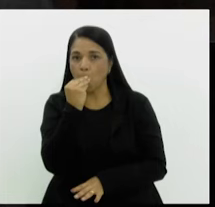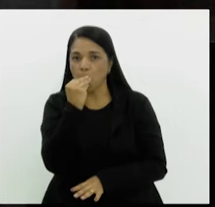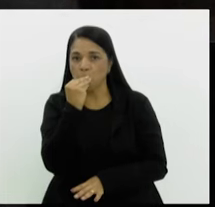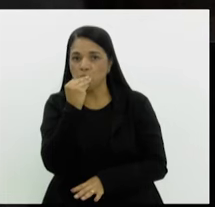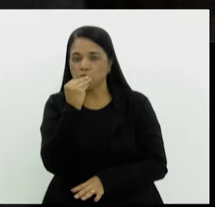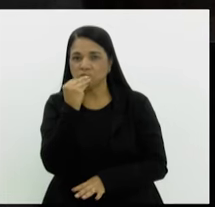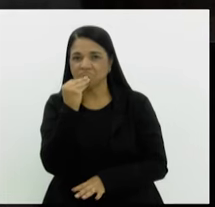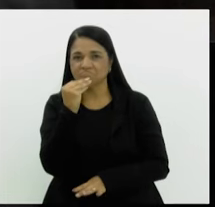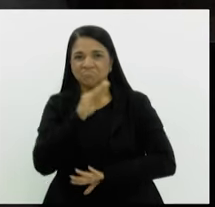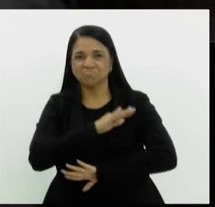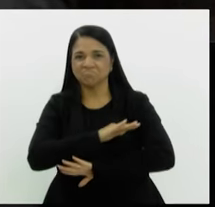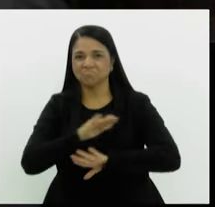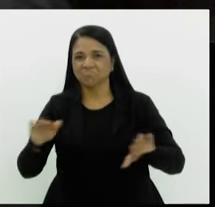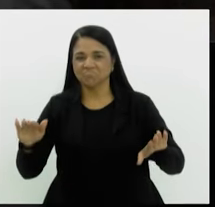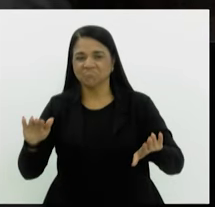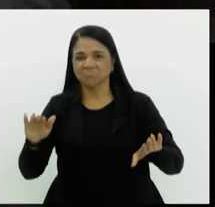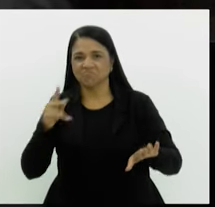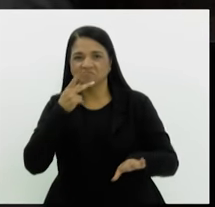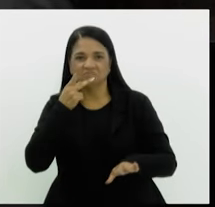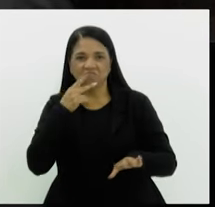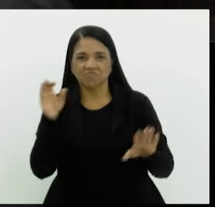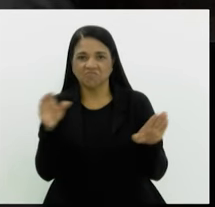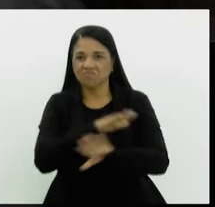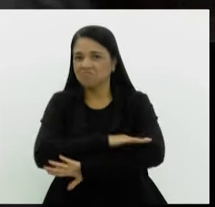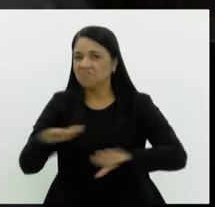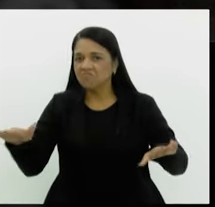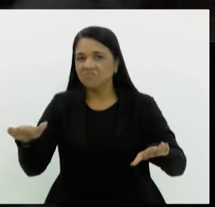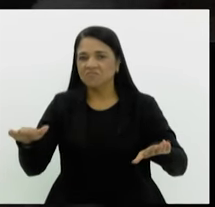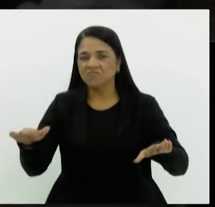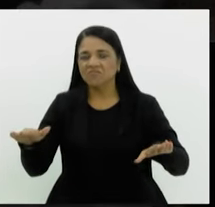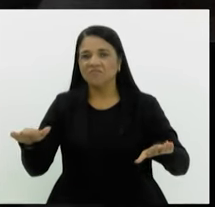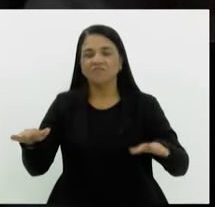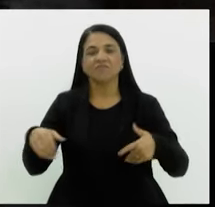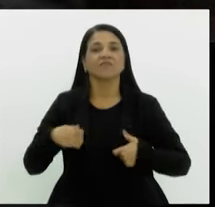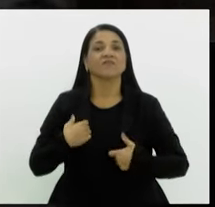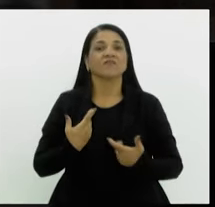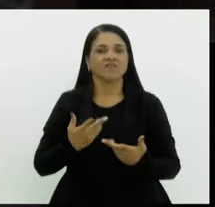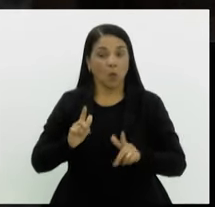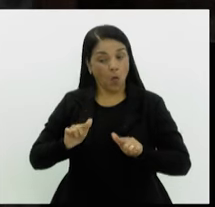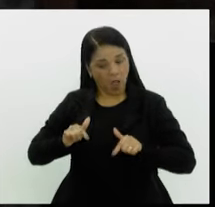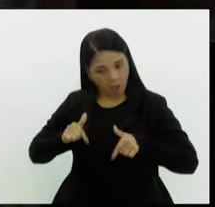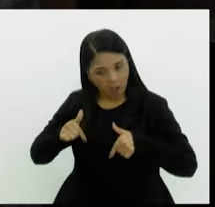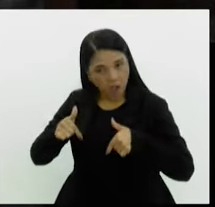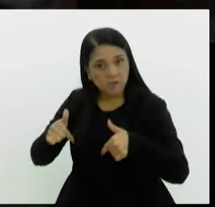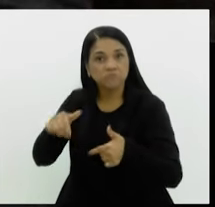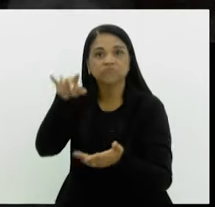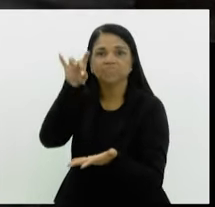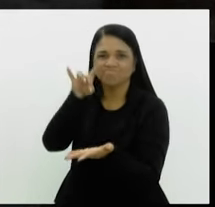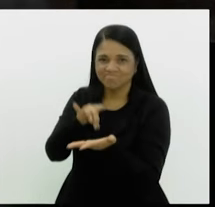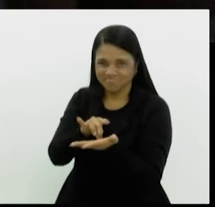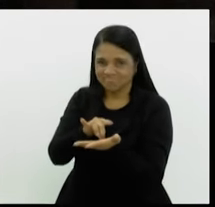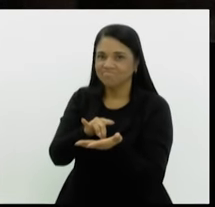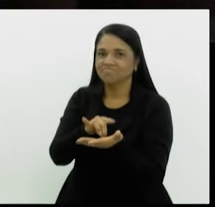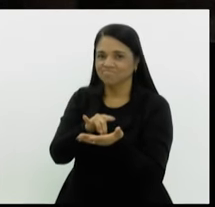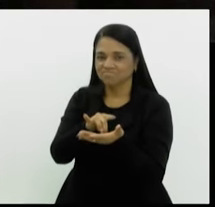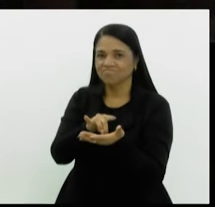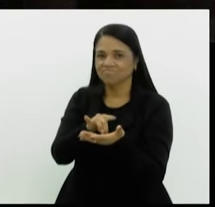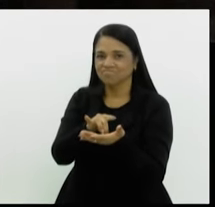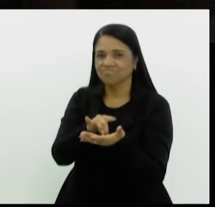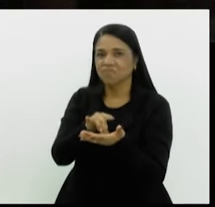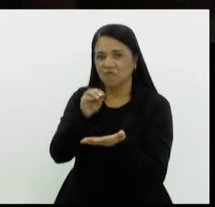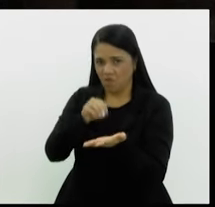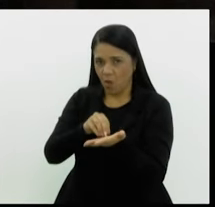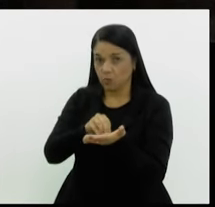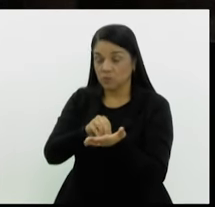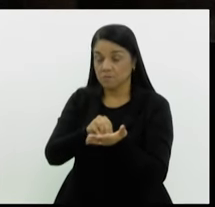E ninguém fala mais sobre isso. Então, as ações, sim, é verdade. As omissões, me parece